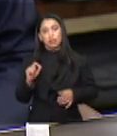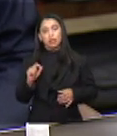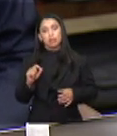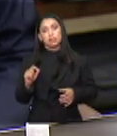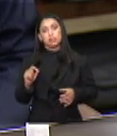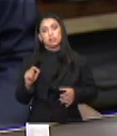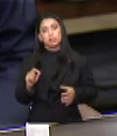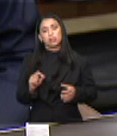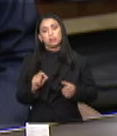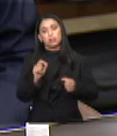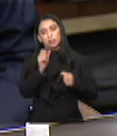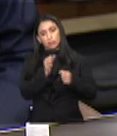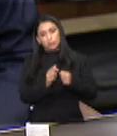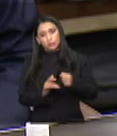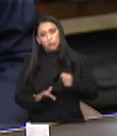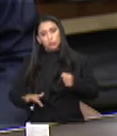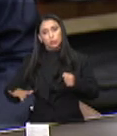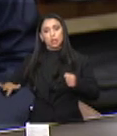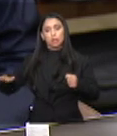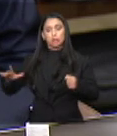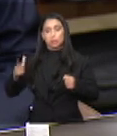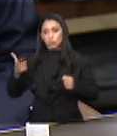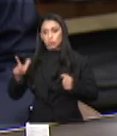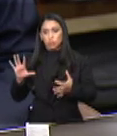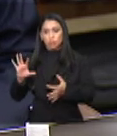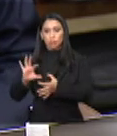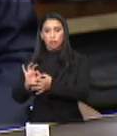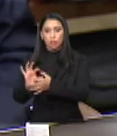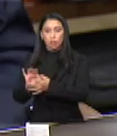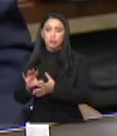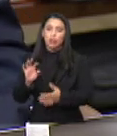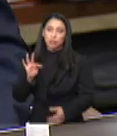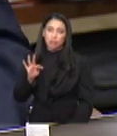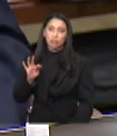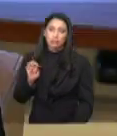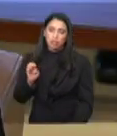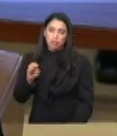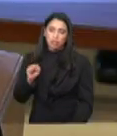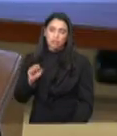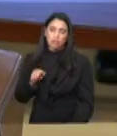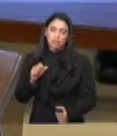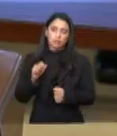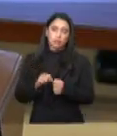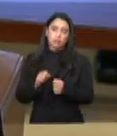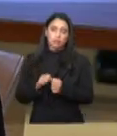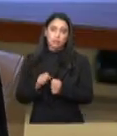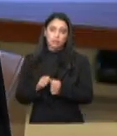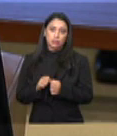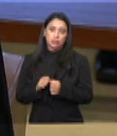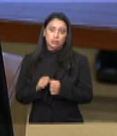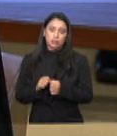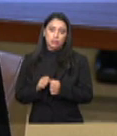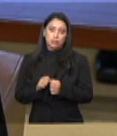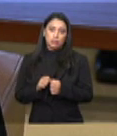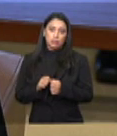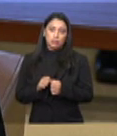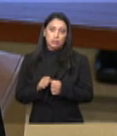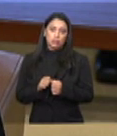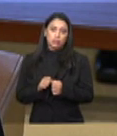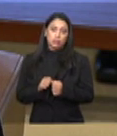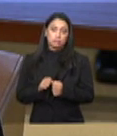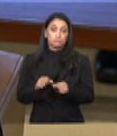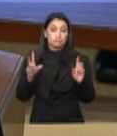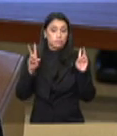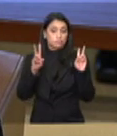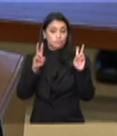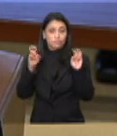vinculantes. E aqui, ao fixarmos a tese, é o que nós estamos fazendo. E em matéria de